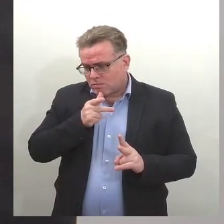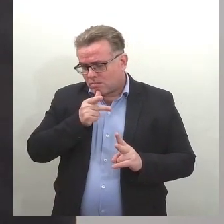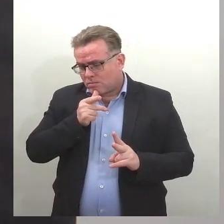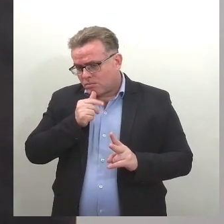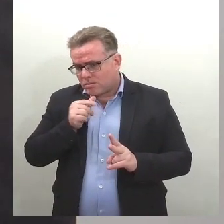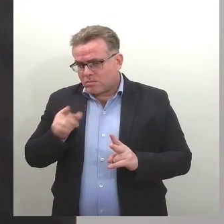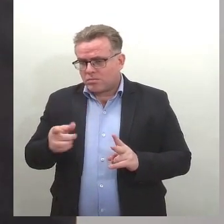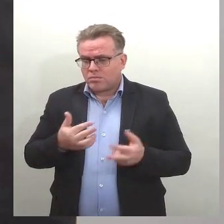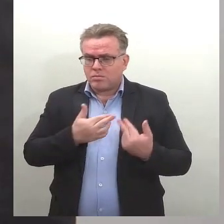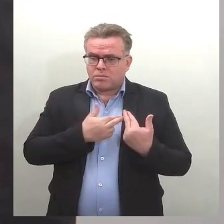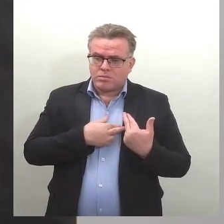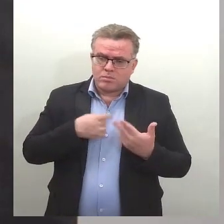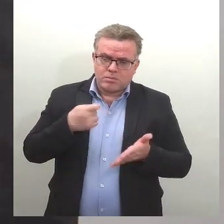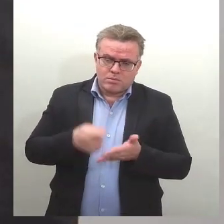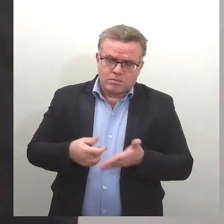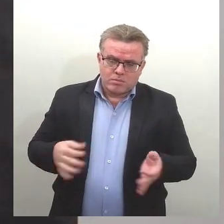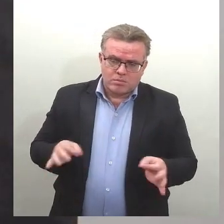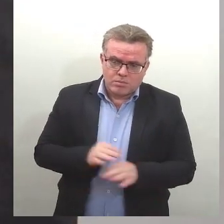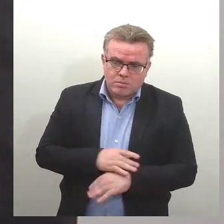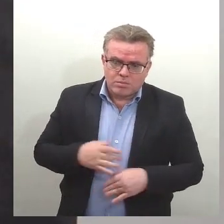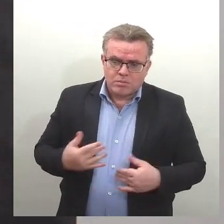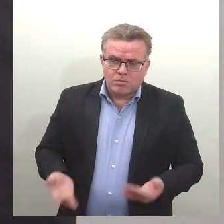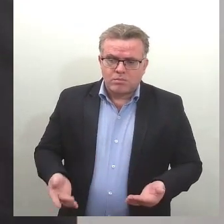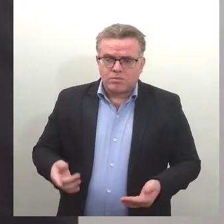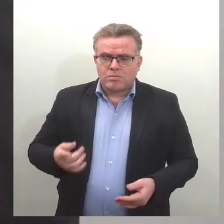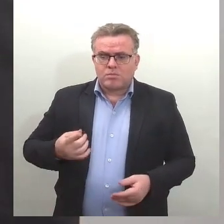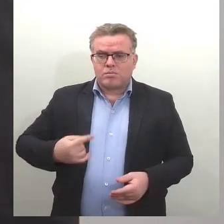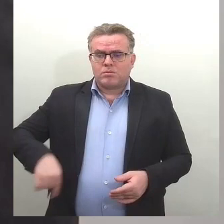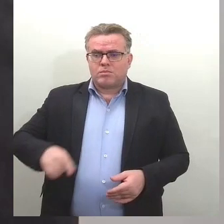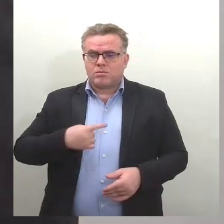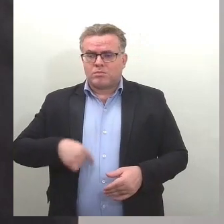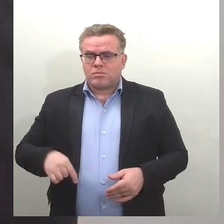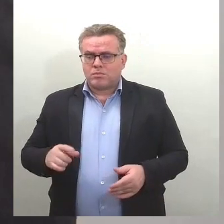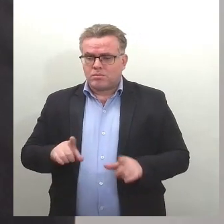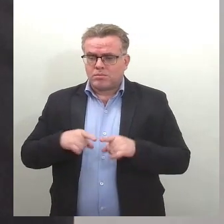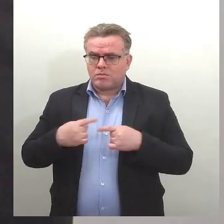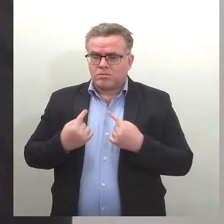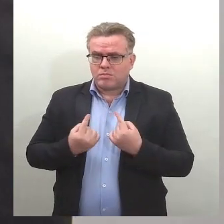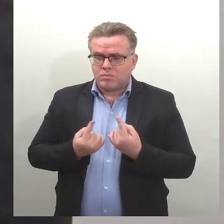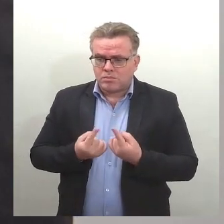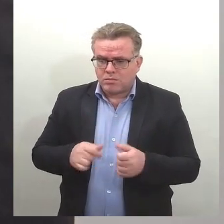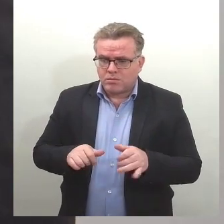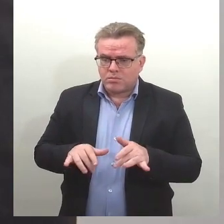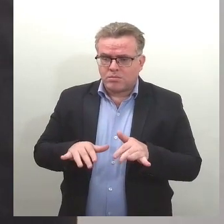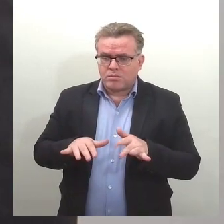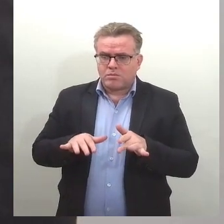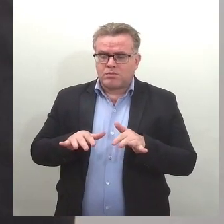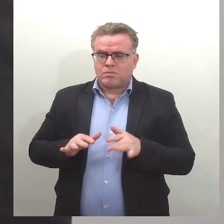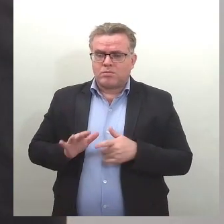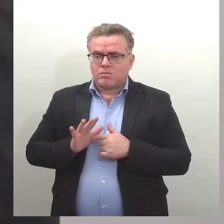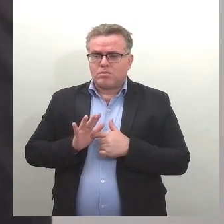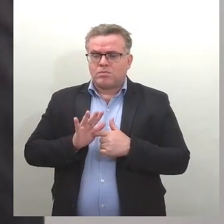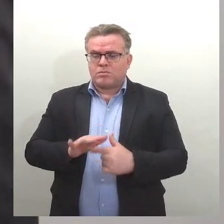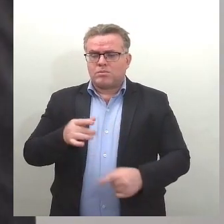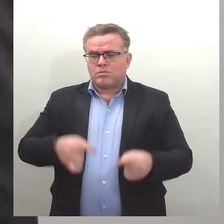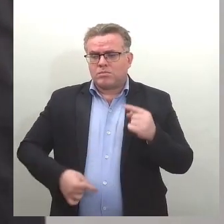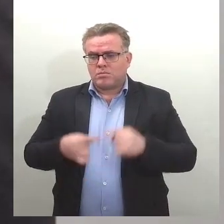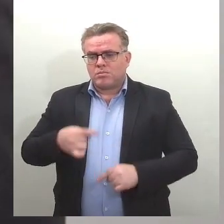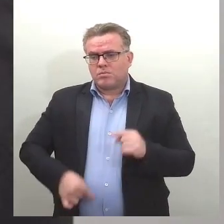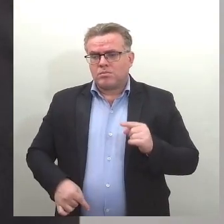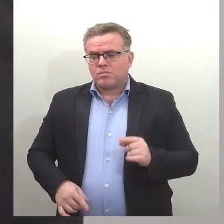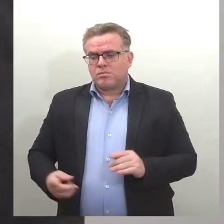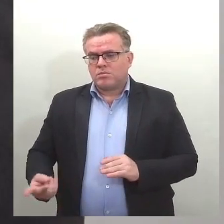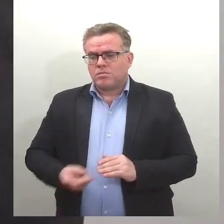fato, né, que a gente realizou aqui uma audiência pública para debater a valorização dos artistas,